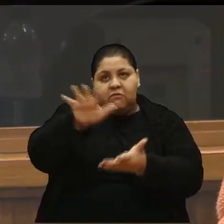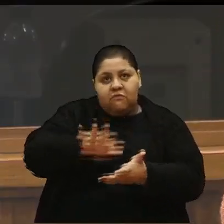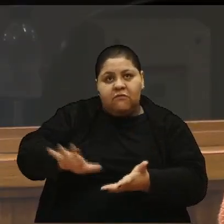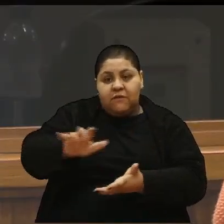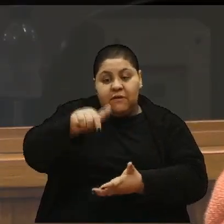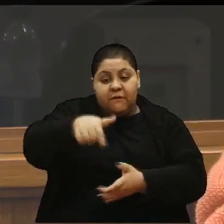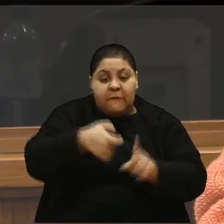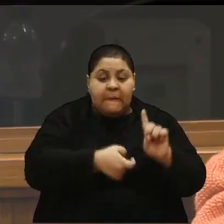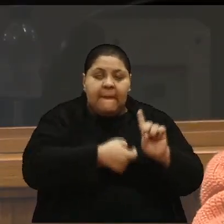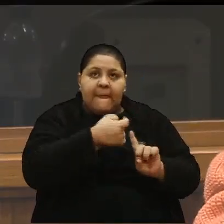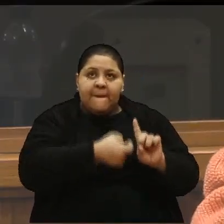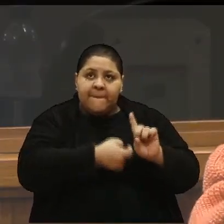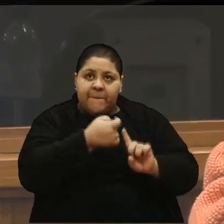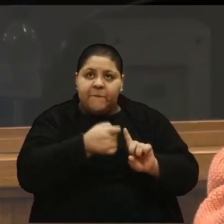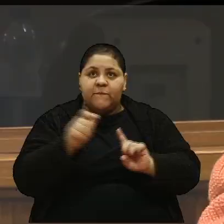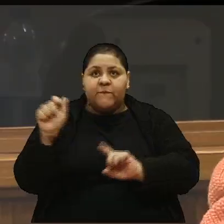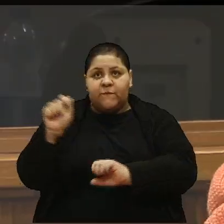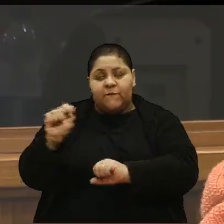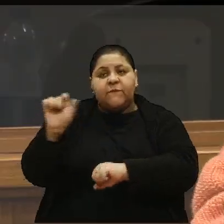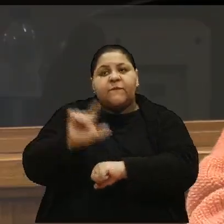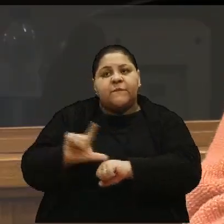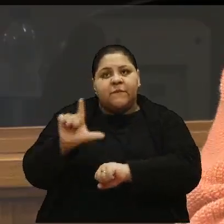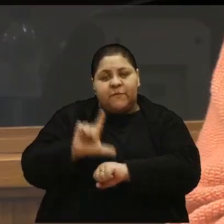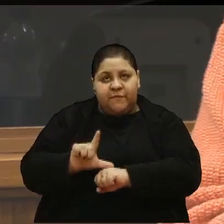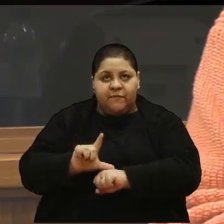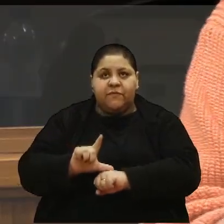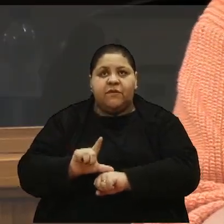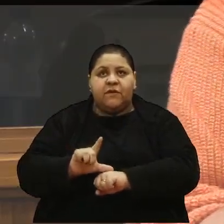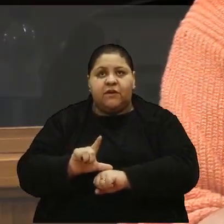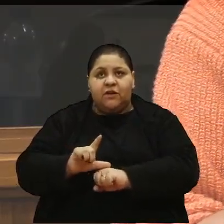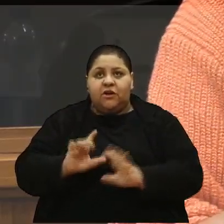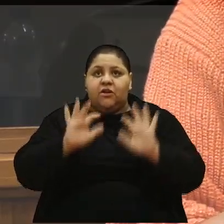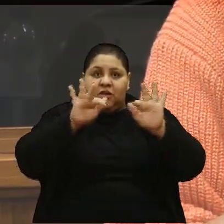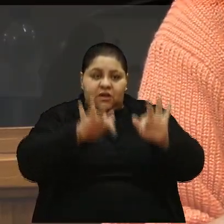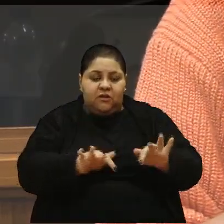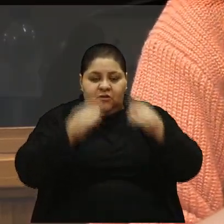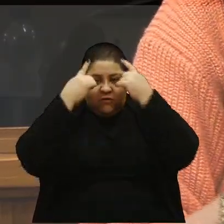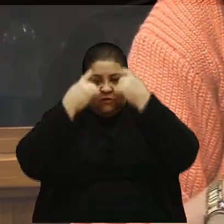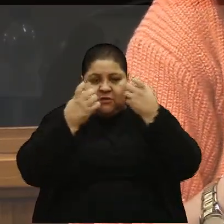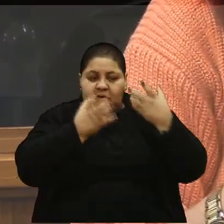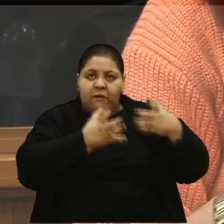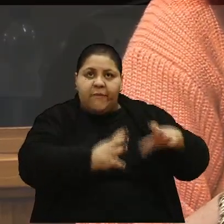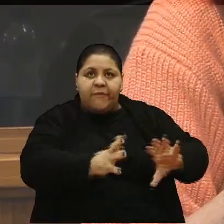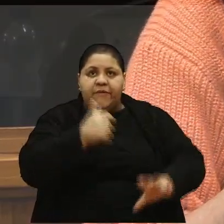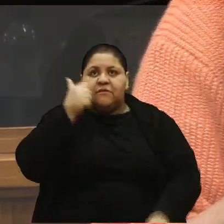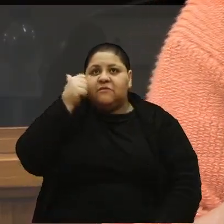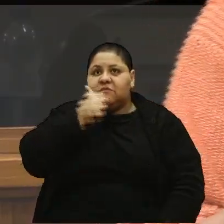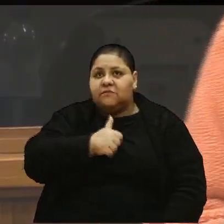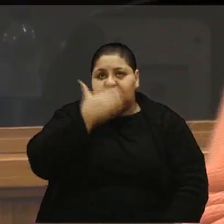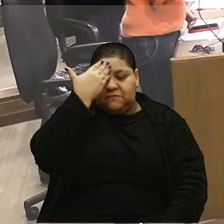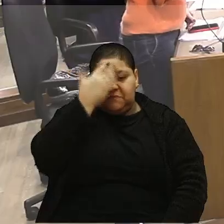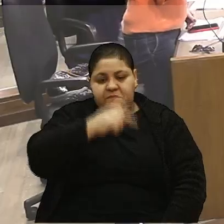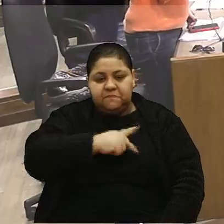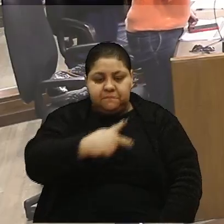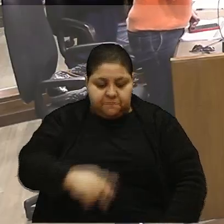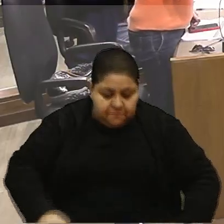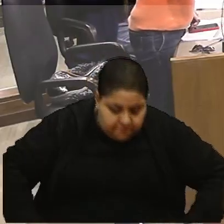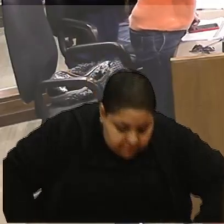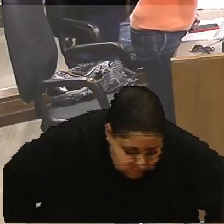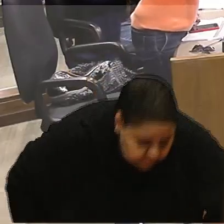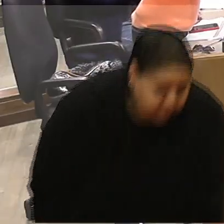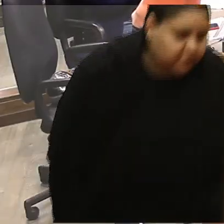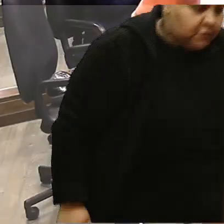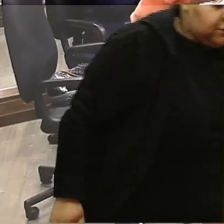esse mês específico do agosto lilás no combate à violência contra as mulheres. Obrigada. Obrigado,